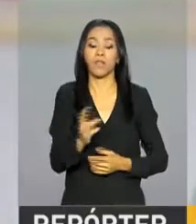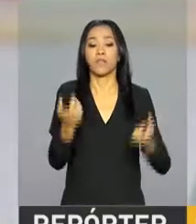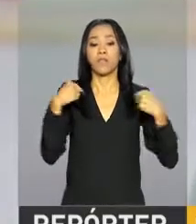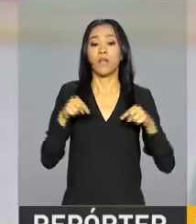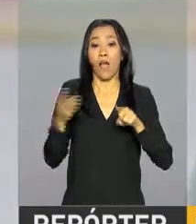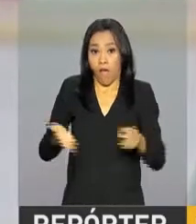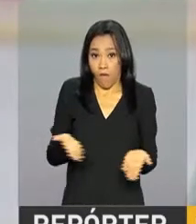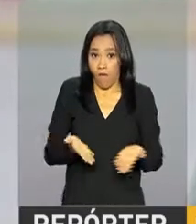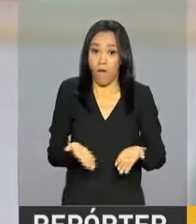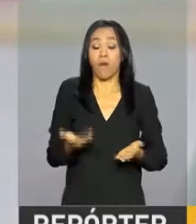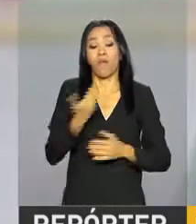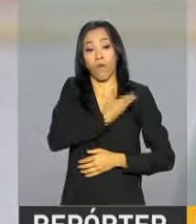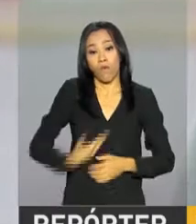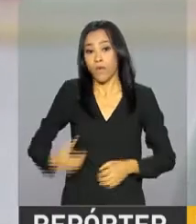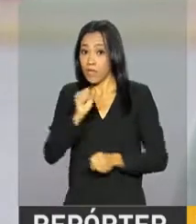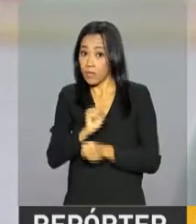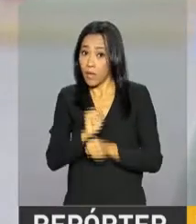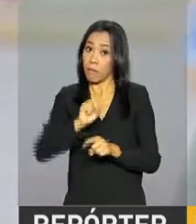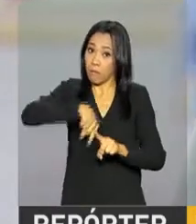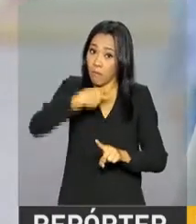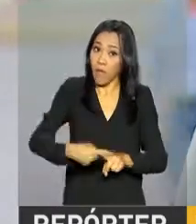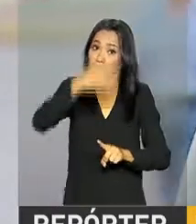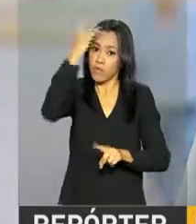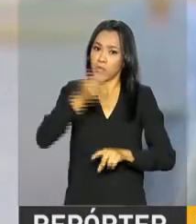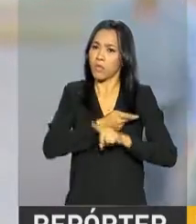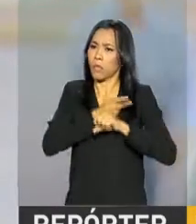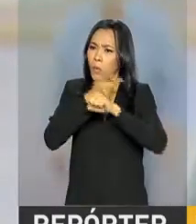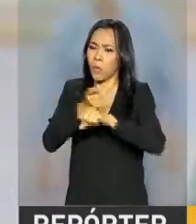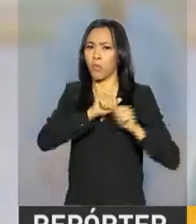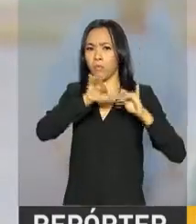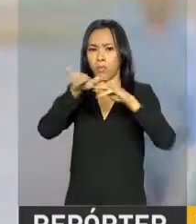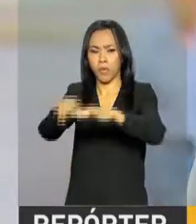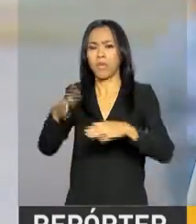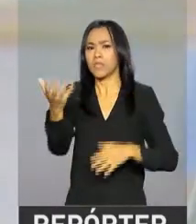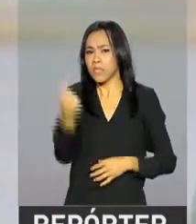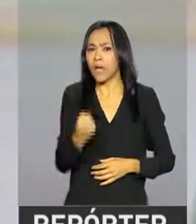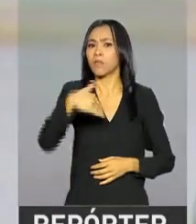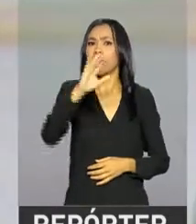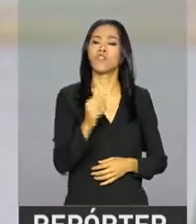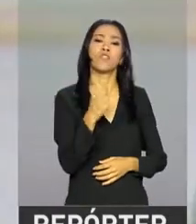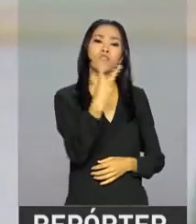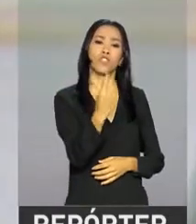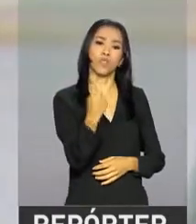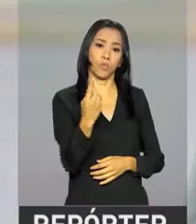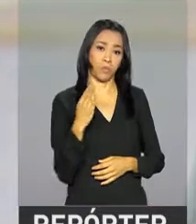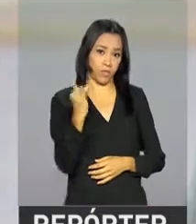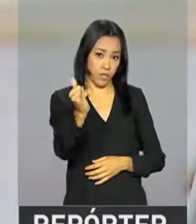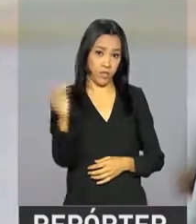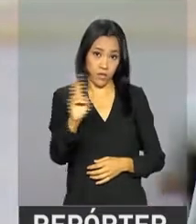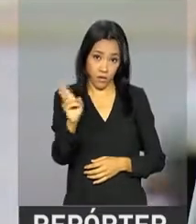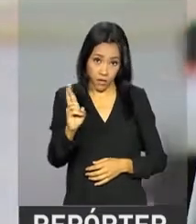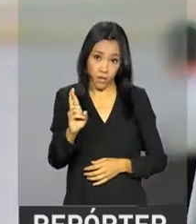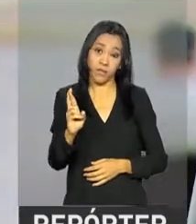espera abranger um público ainda maior a expectativa é de que sejam sacados mais de 21 bilhões de reais por